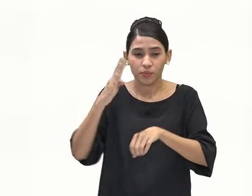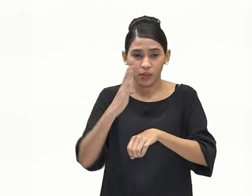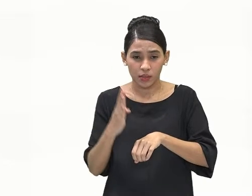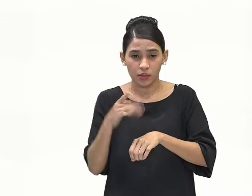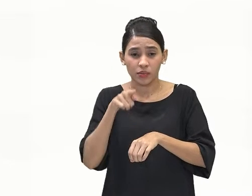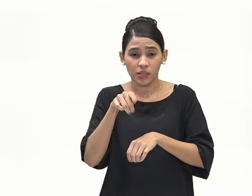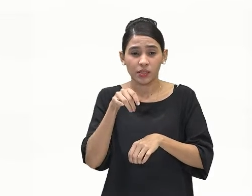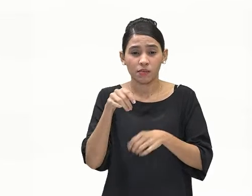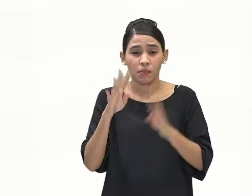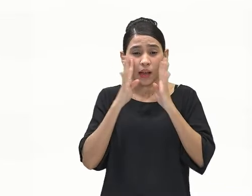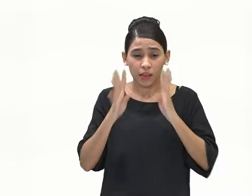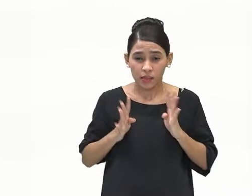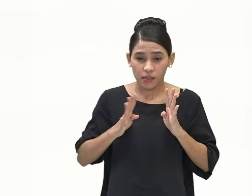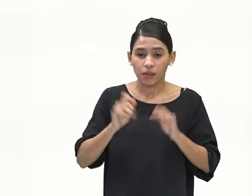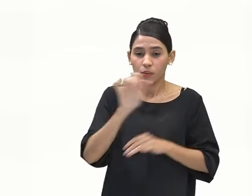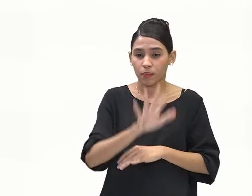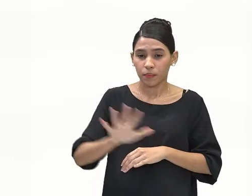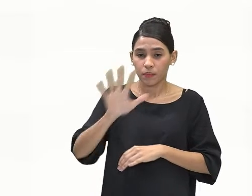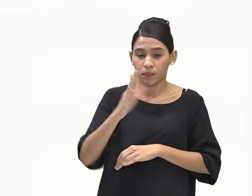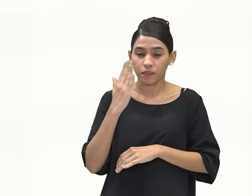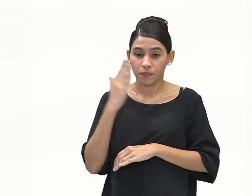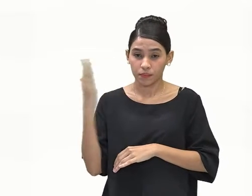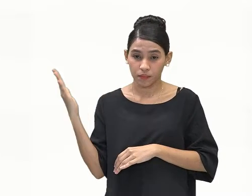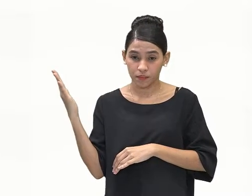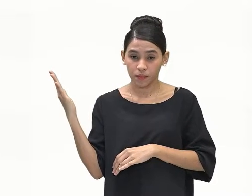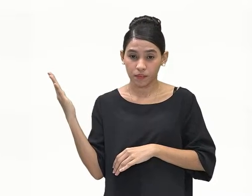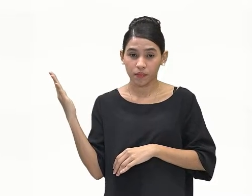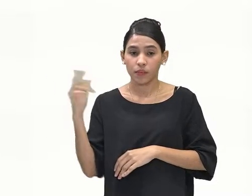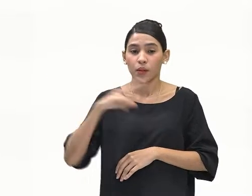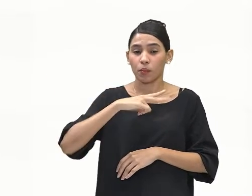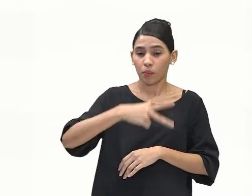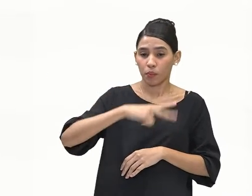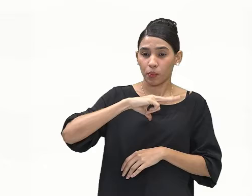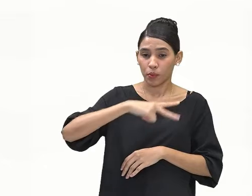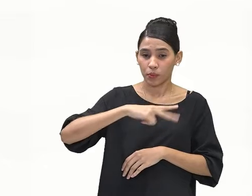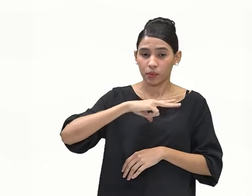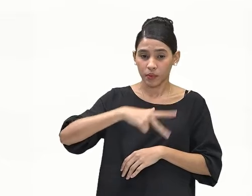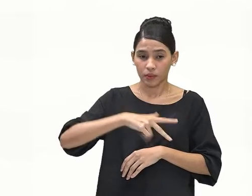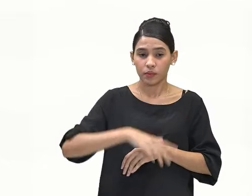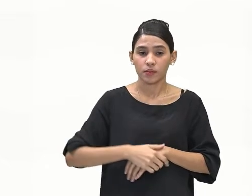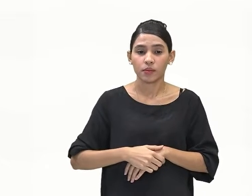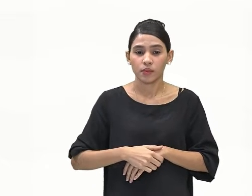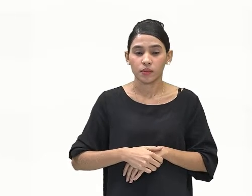gente prestar atenção neste mapa, portugueses, eles vão aparecer,